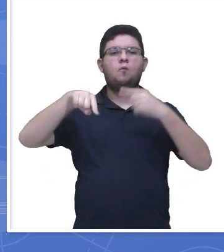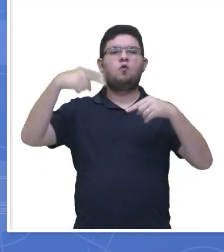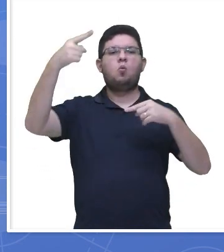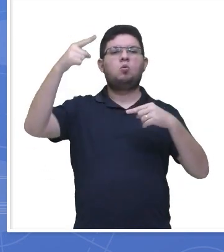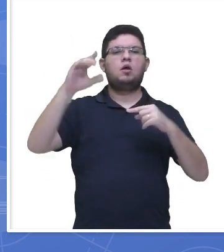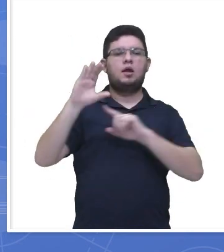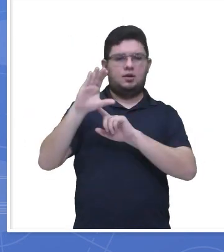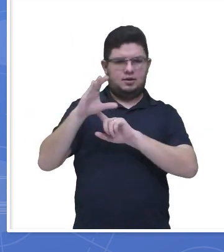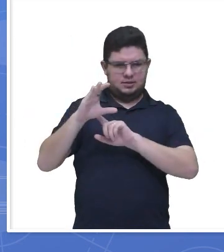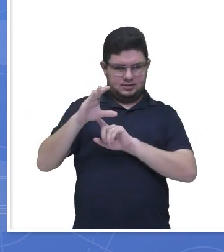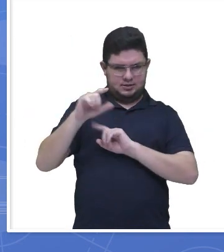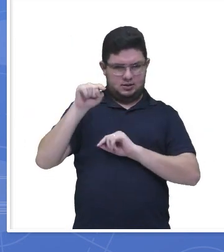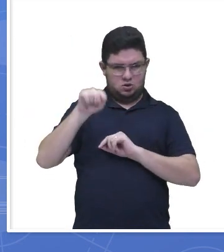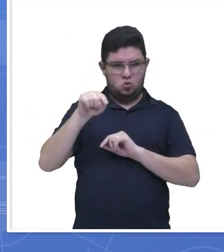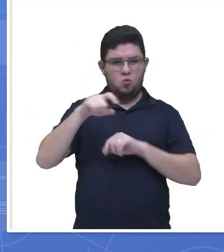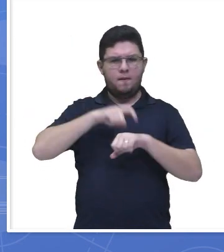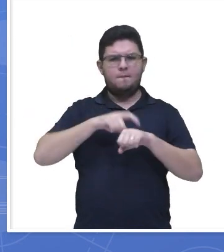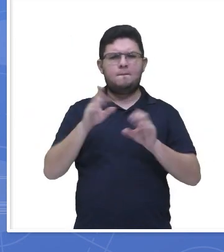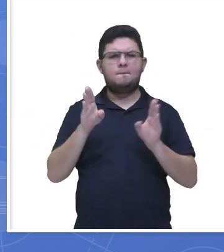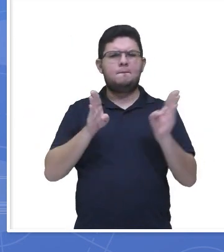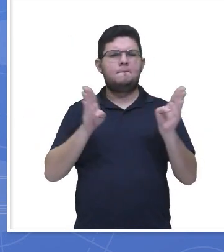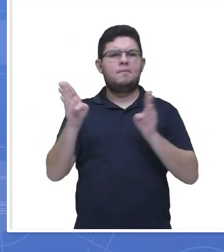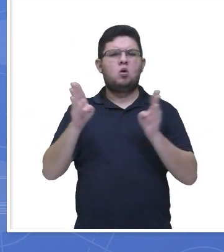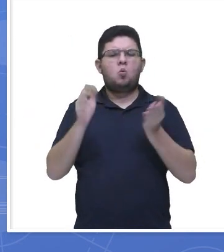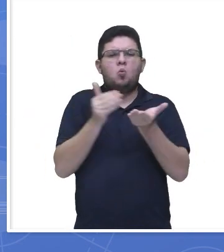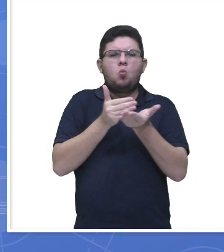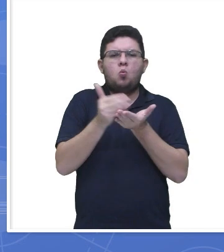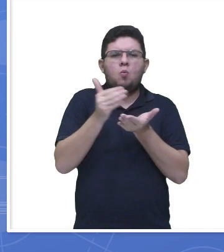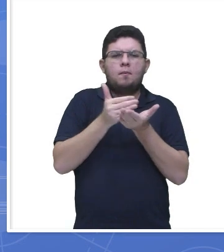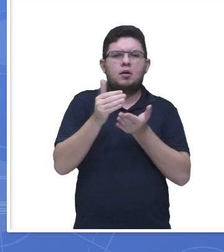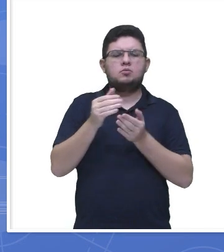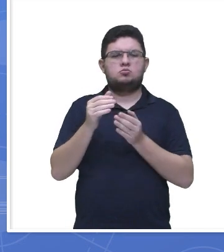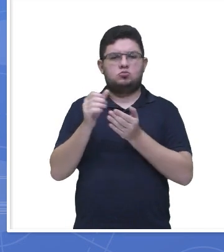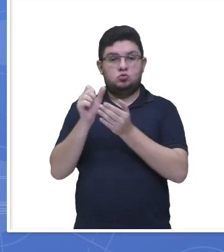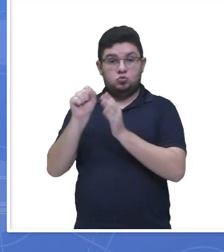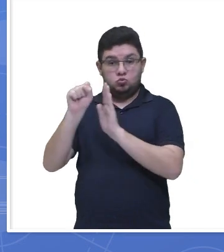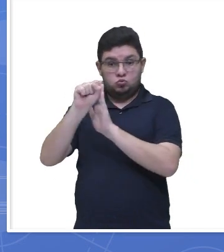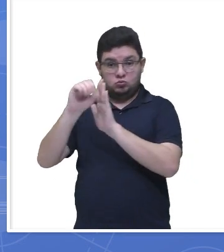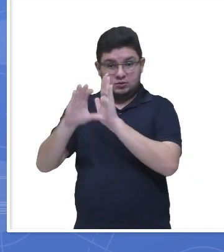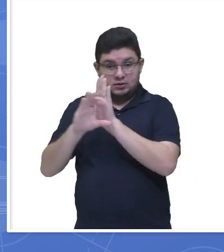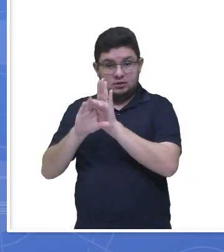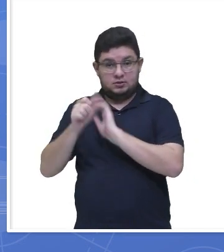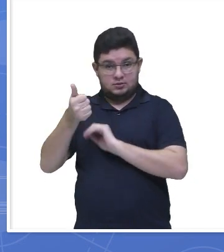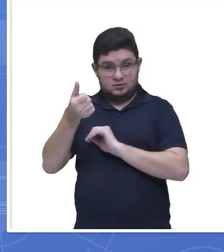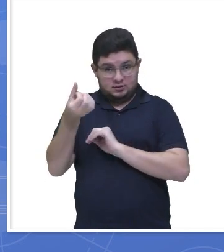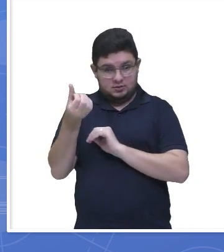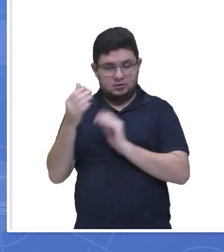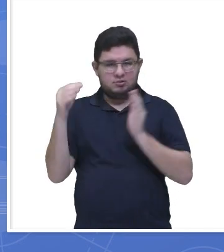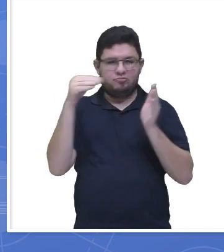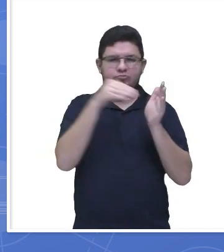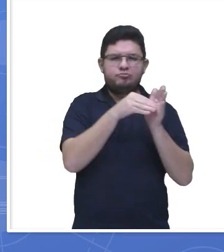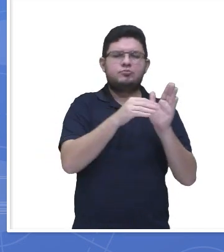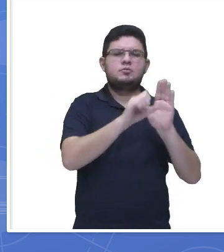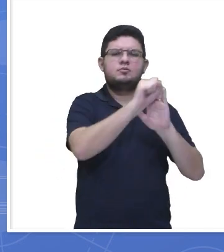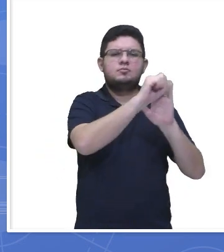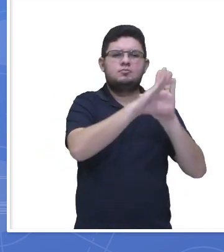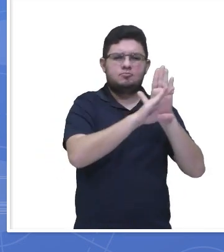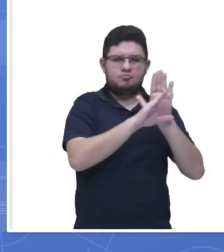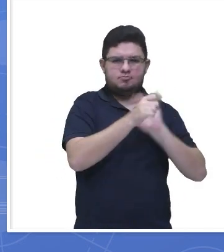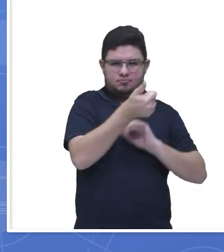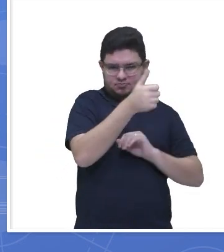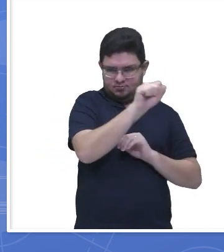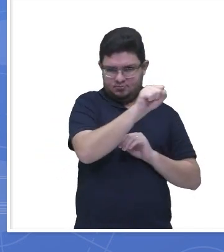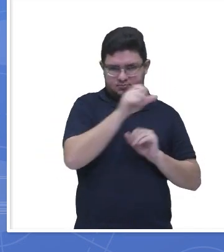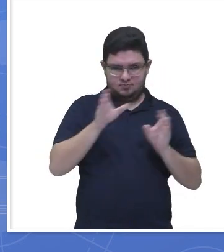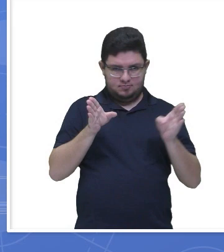Revolução Científica, o período que começou no século XVI e prolongou-se até o século XVIII. Estão lembrados disso